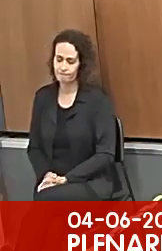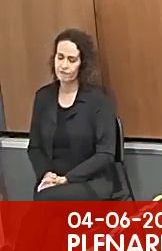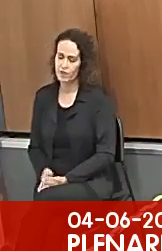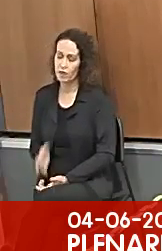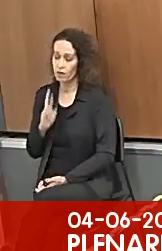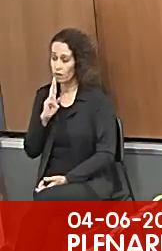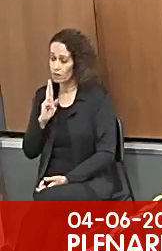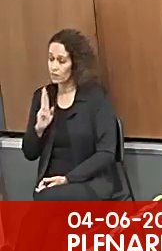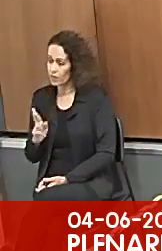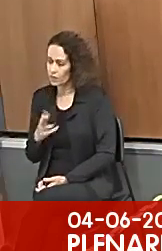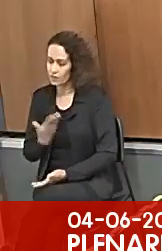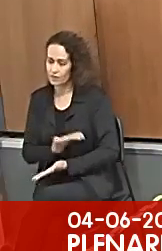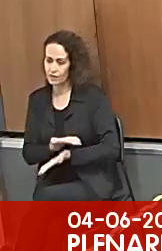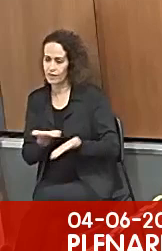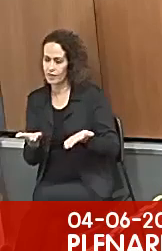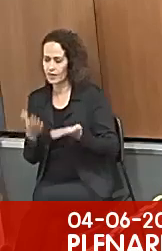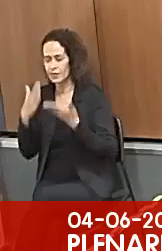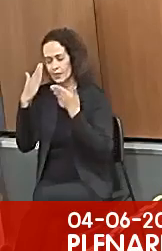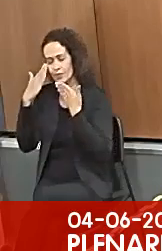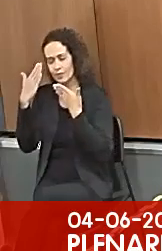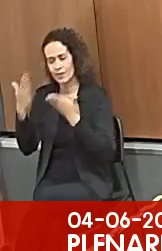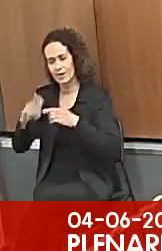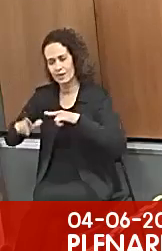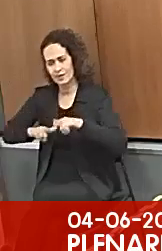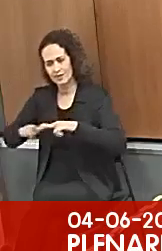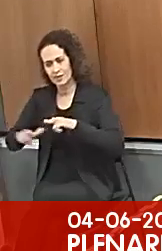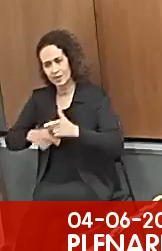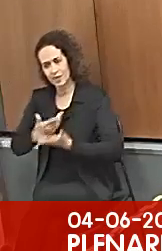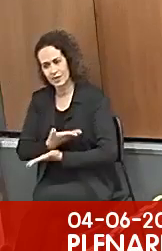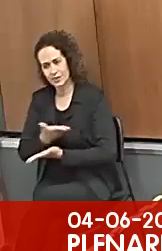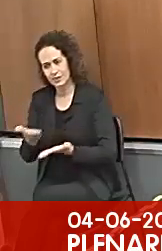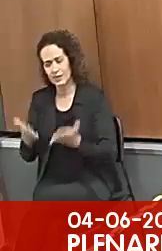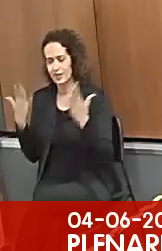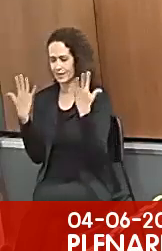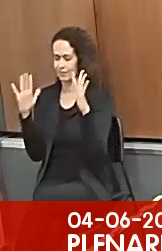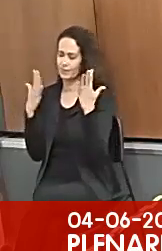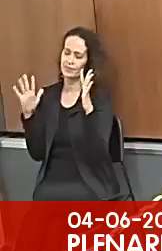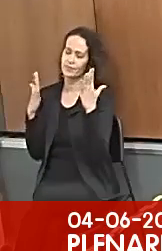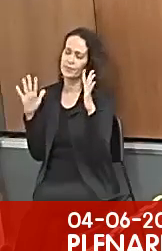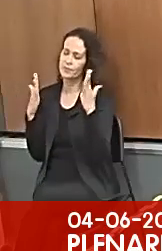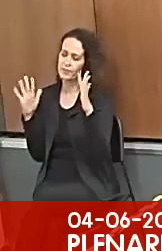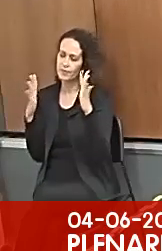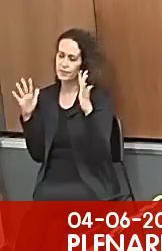aqui. Muito obrigado pelo trabalho de vocês.